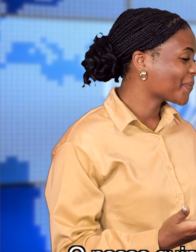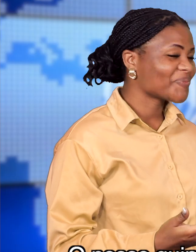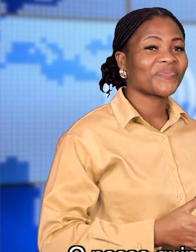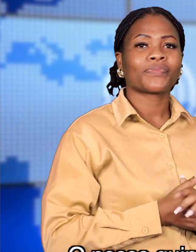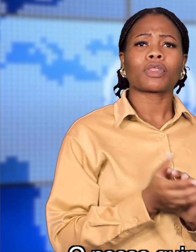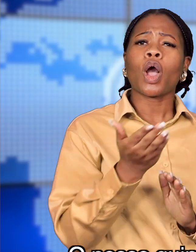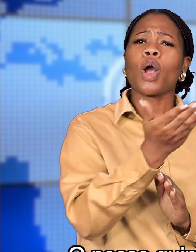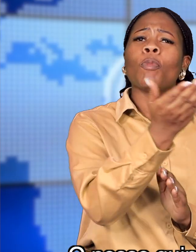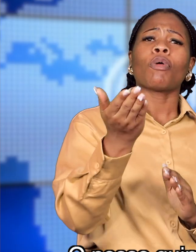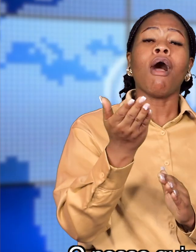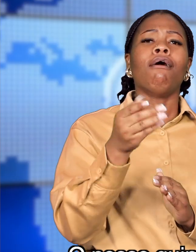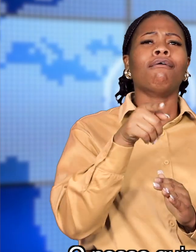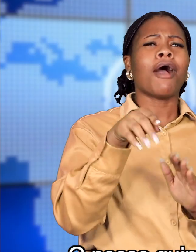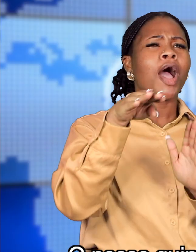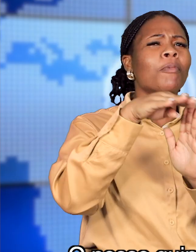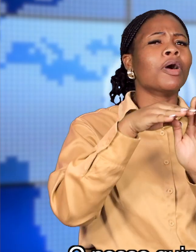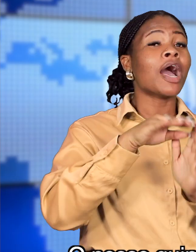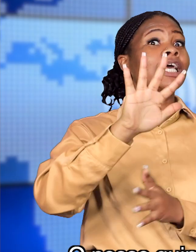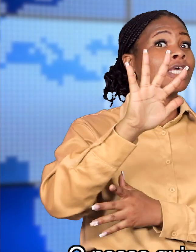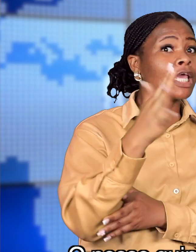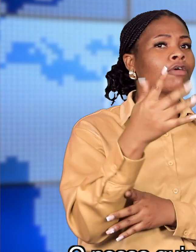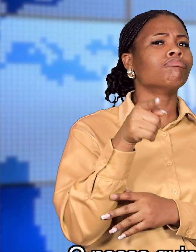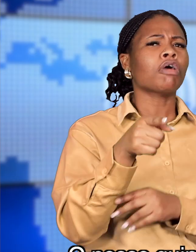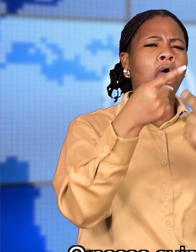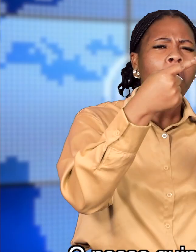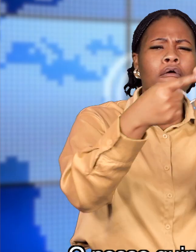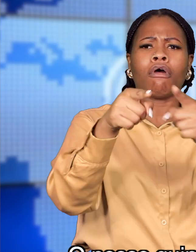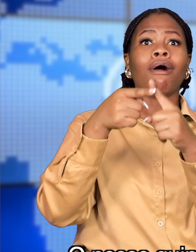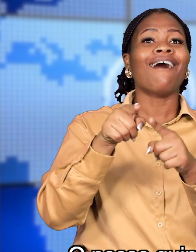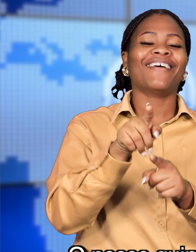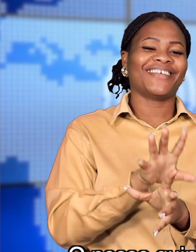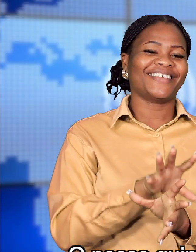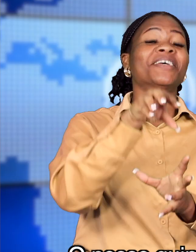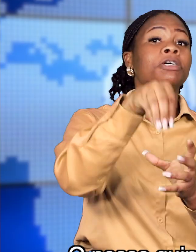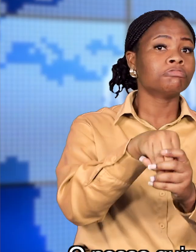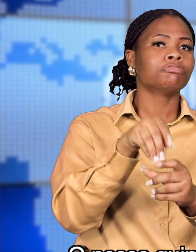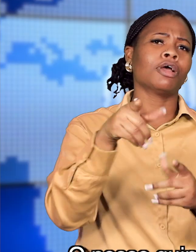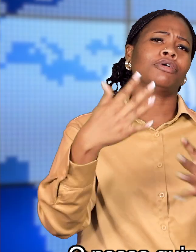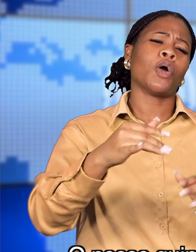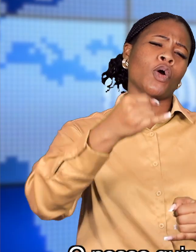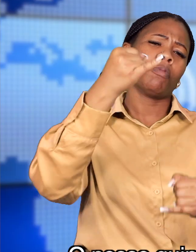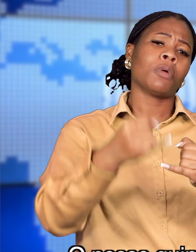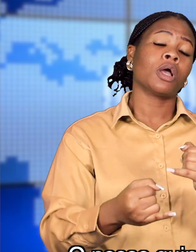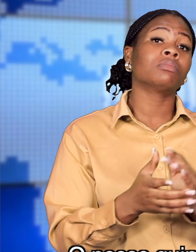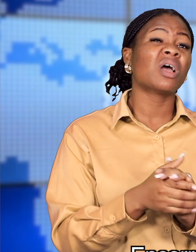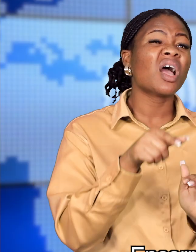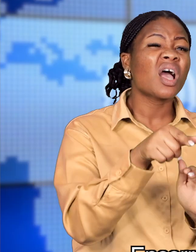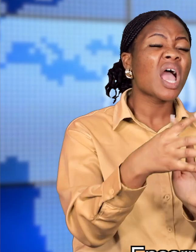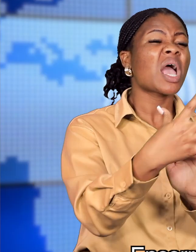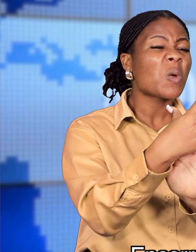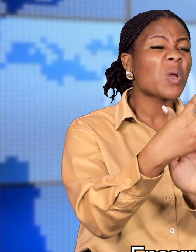O nosso quinto e último episódio do programa Diversidade e Inclusão termina por